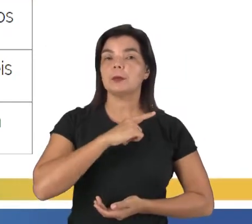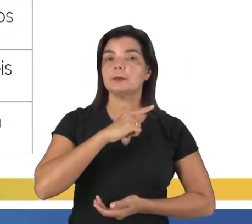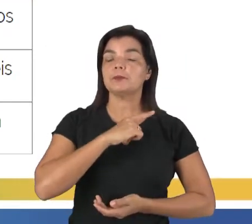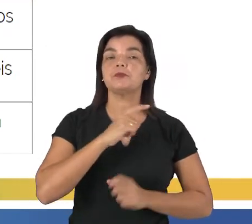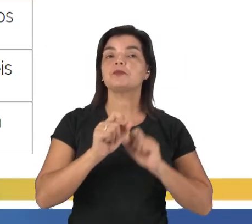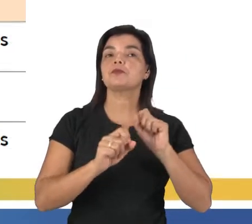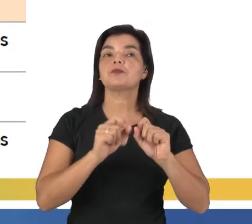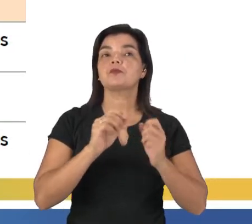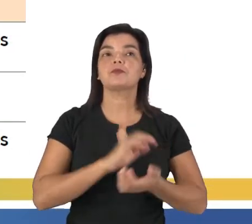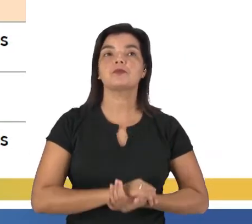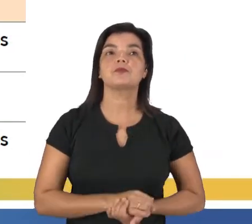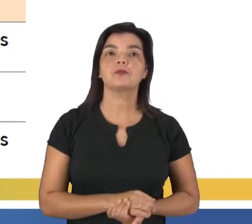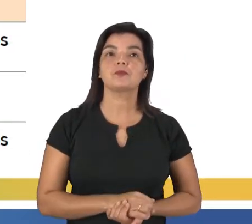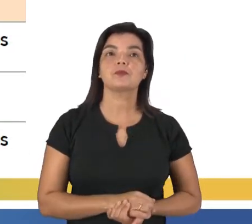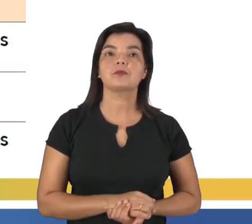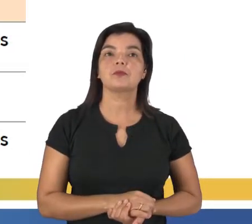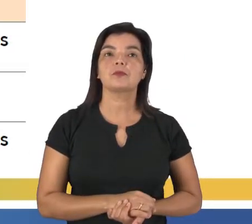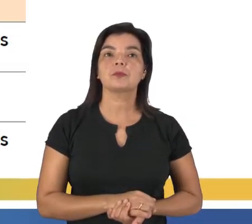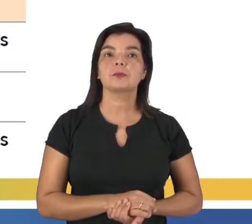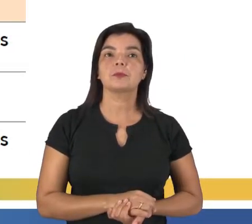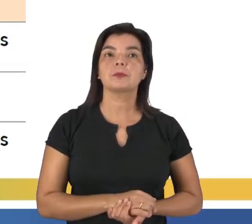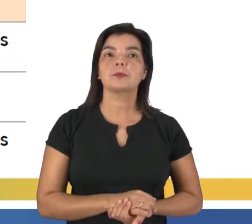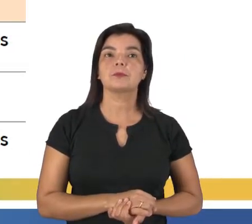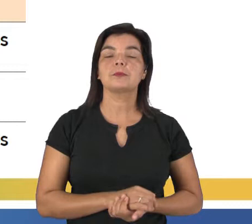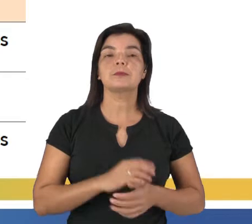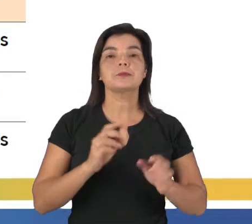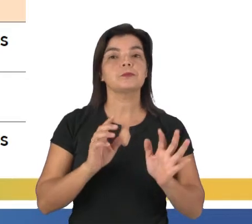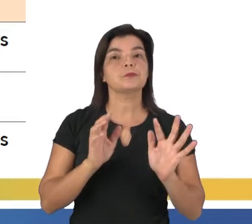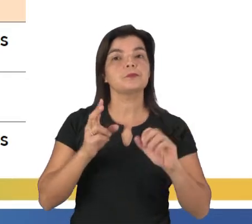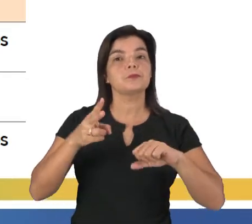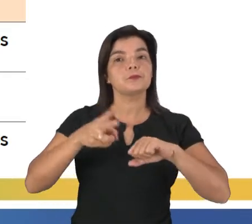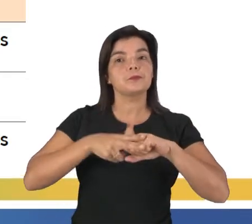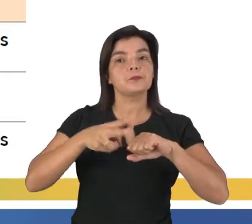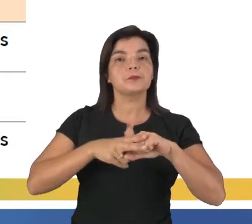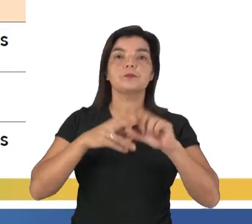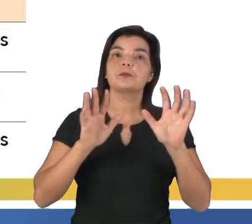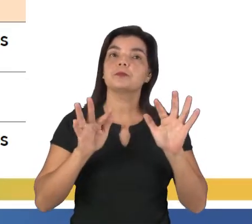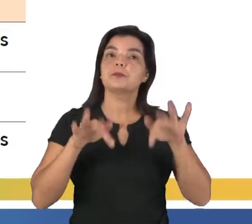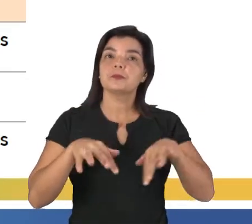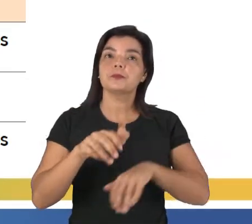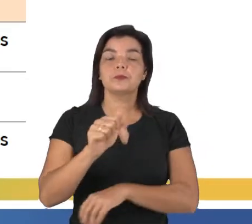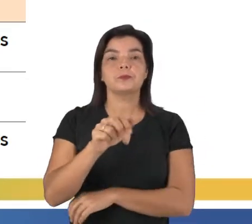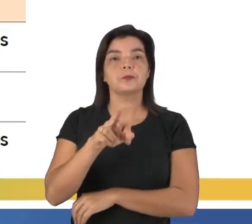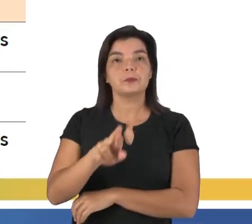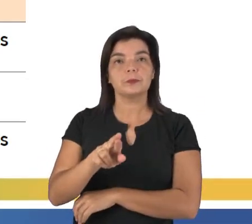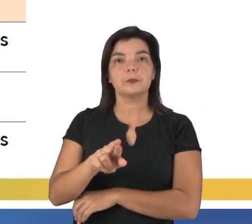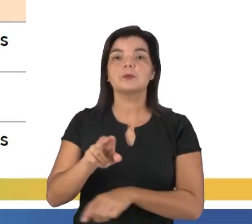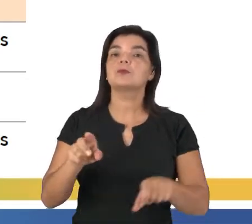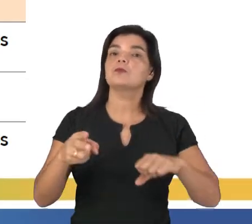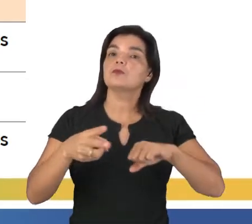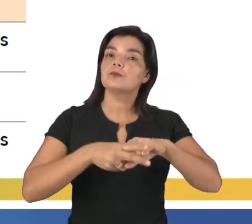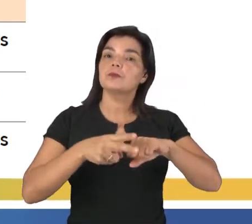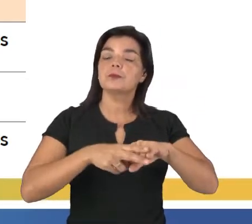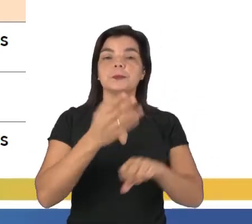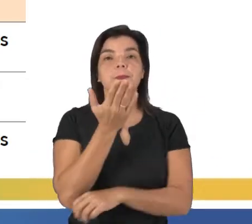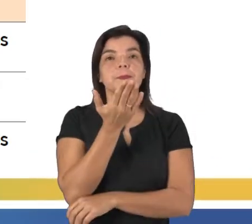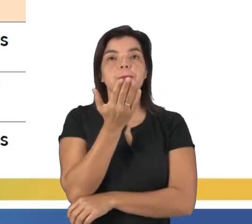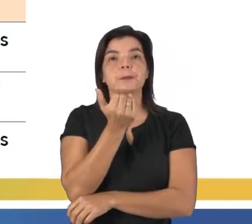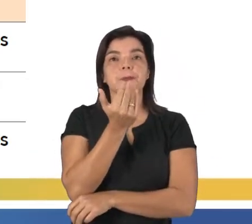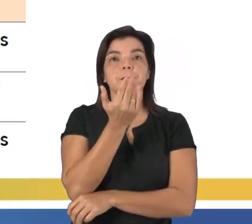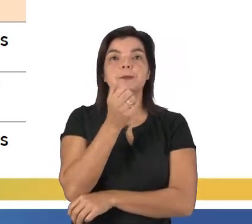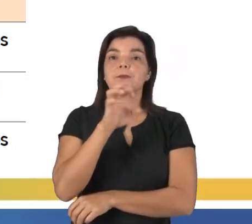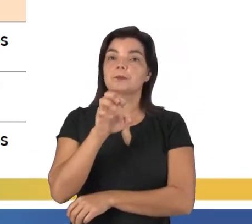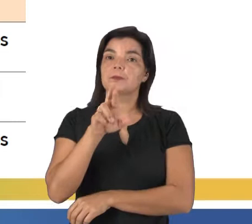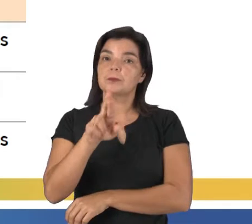ali a pessoa ali, o verbo terminar, que termina com AR, o verbo comer, que termina